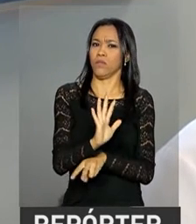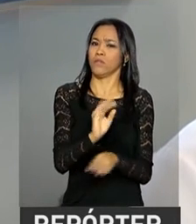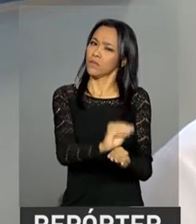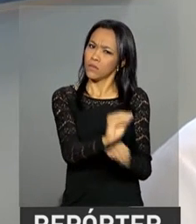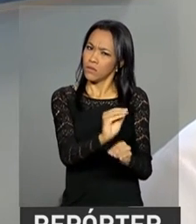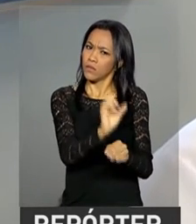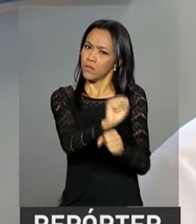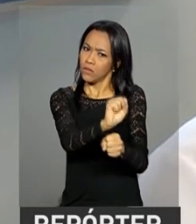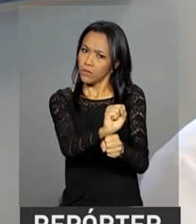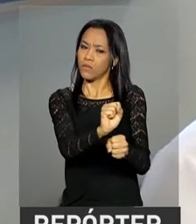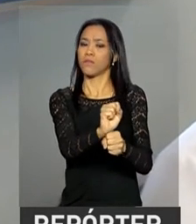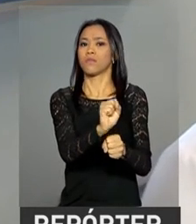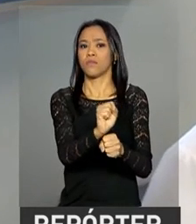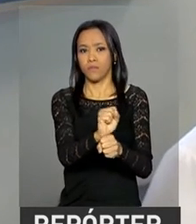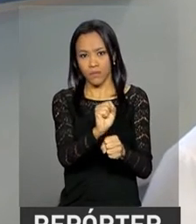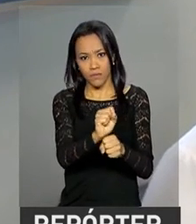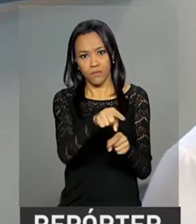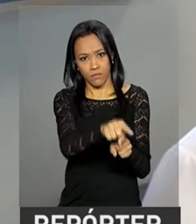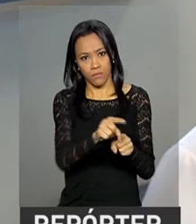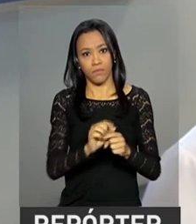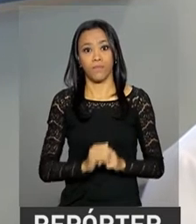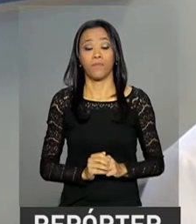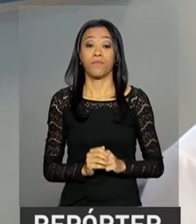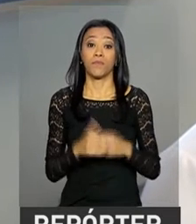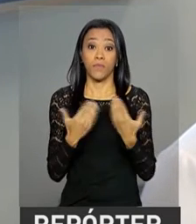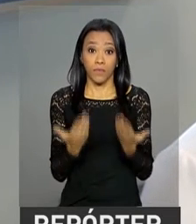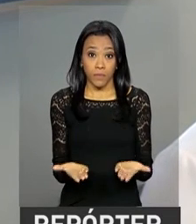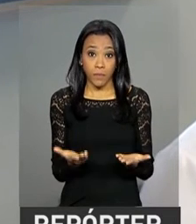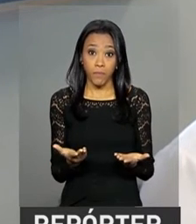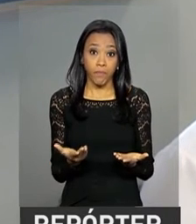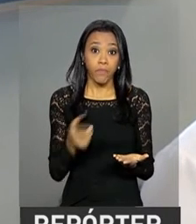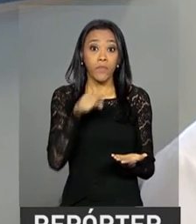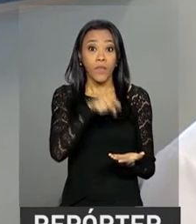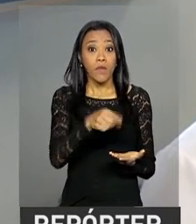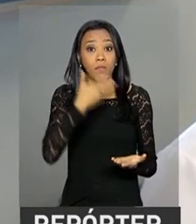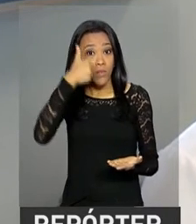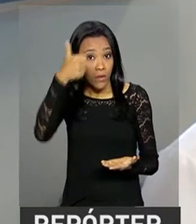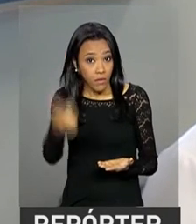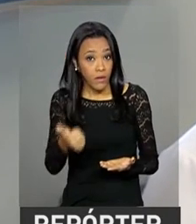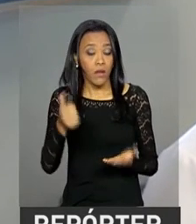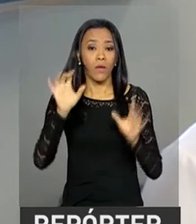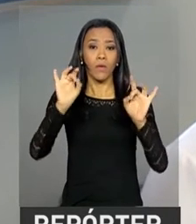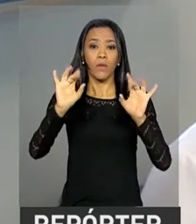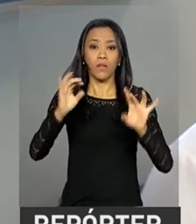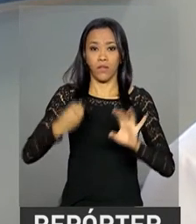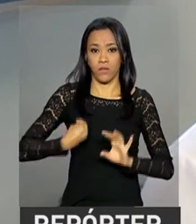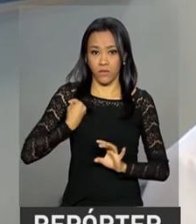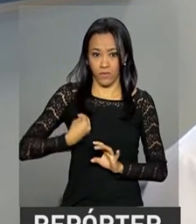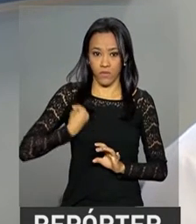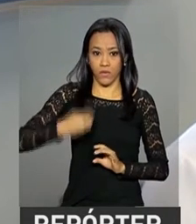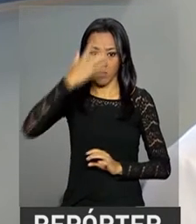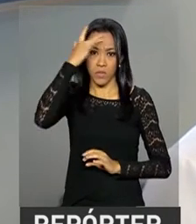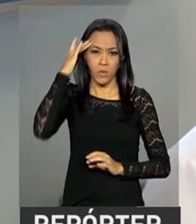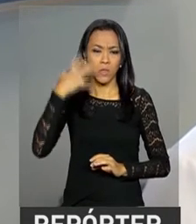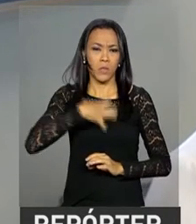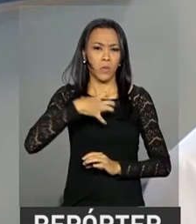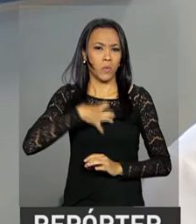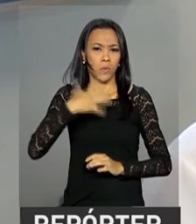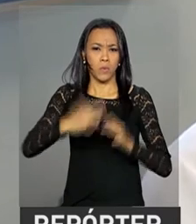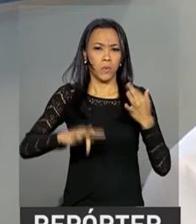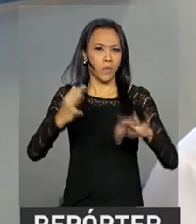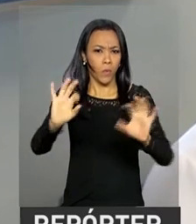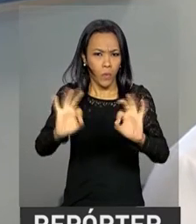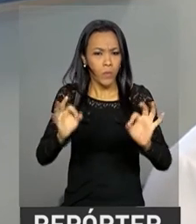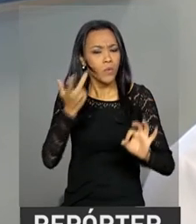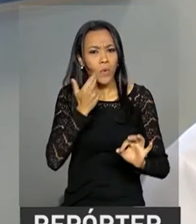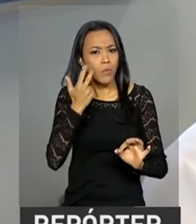o paciente numa eventual cirurgia de revisão, né? Então, além de melhorar a qualidade de vida daquela pessoa que fica sem dor e consegue fazer suas atividades